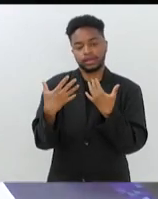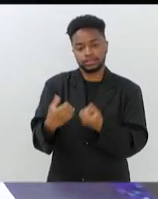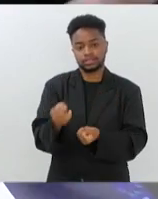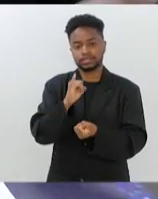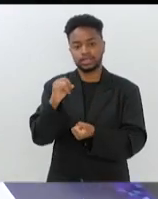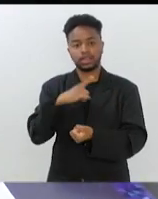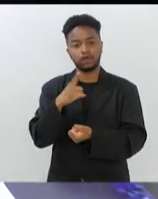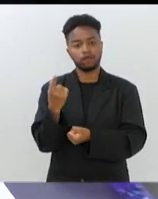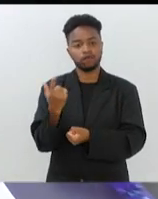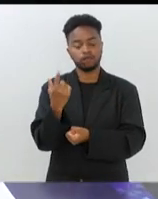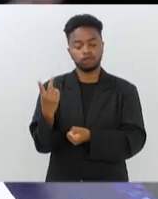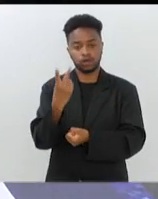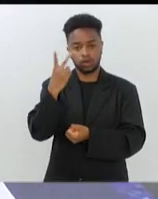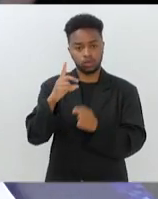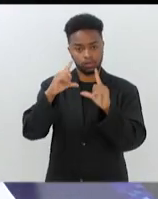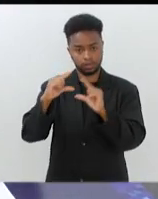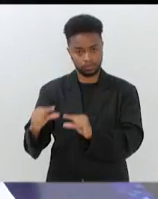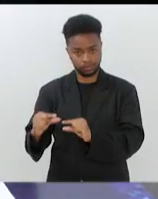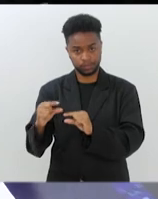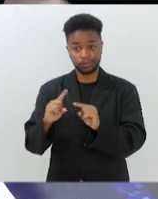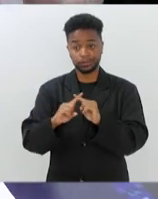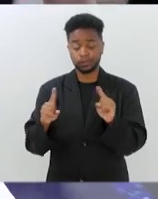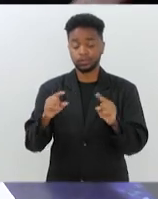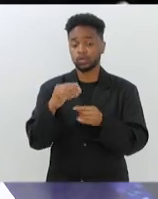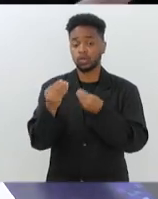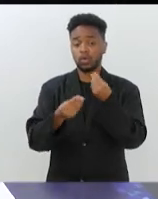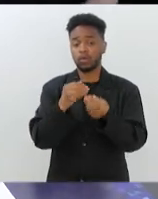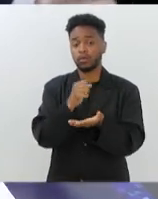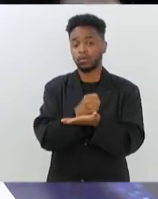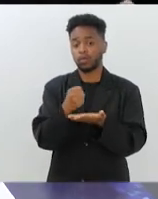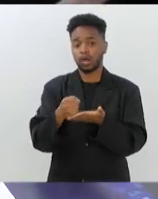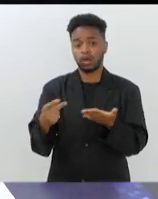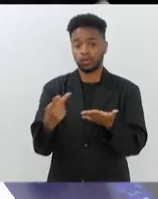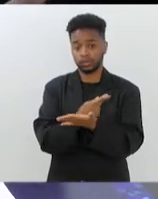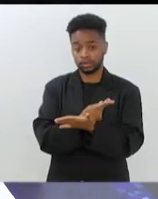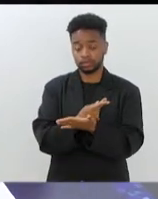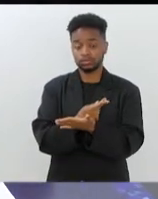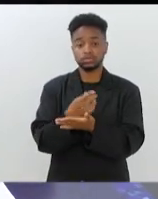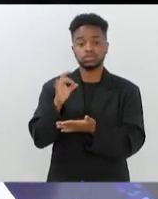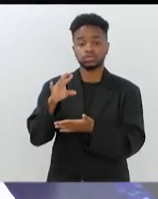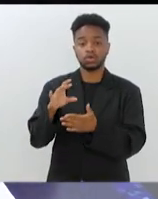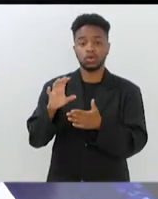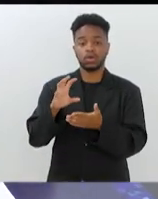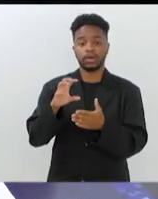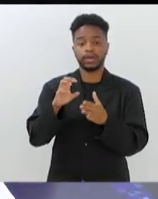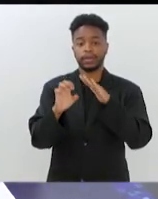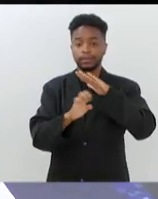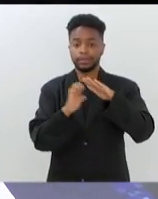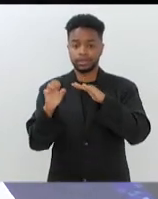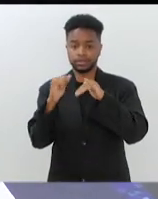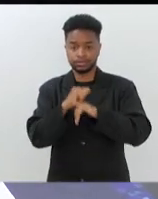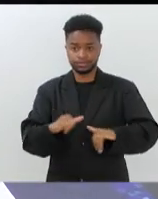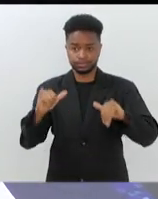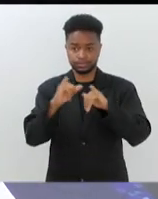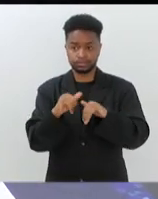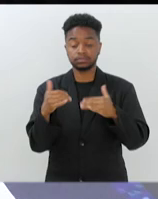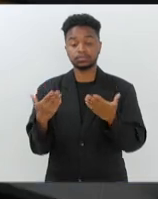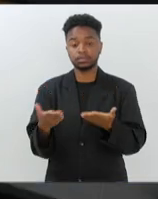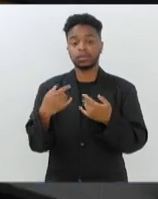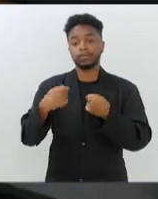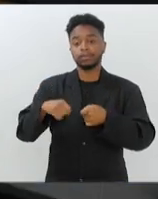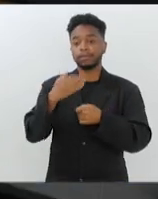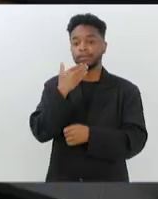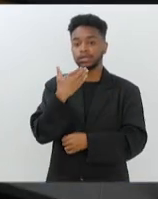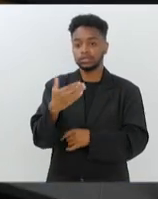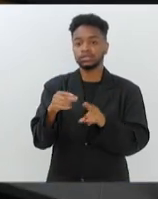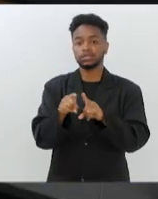tratativa e essa contratação para ser bem objetivo é realizada pelas agências de Publicidade Então a gente tem que solicitar também